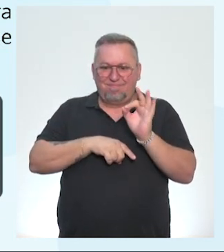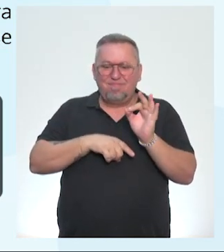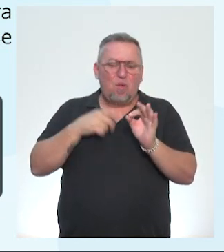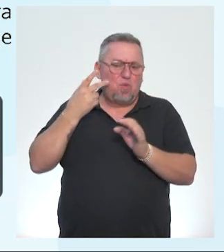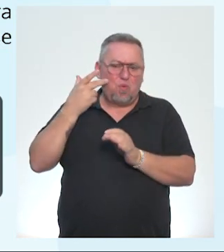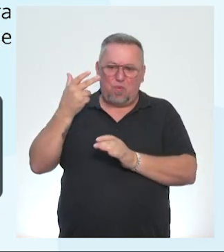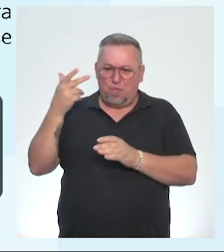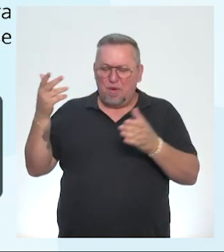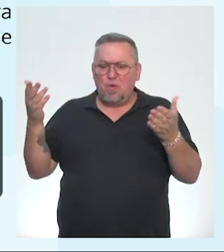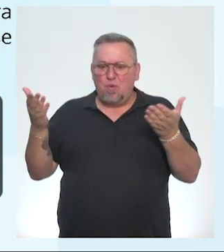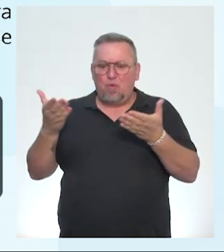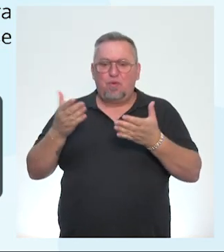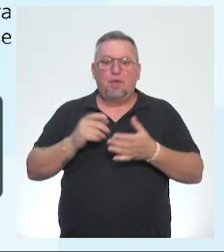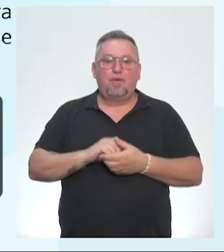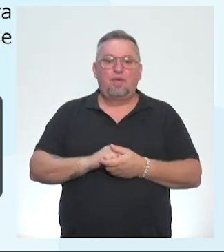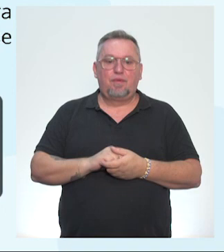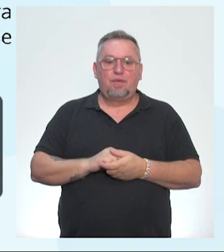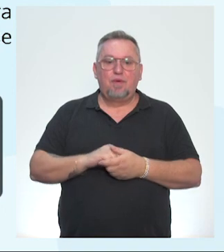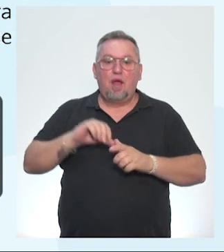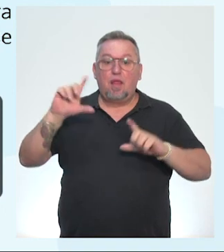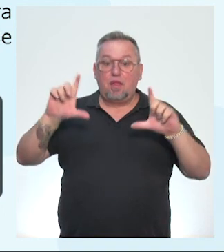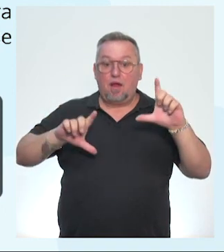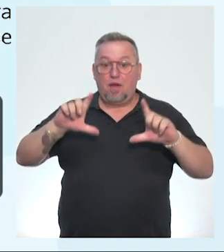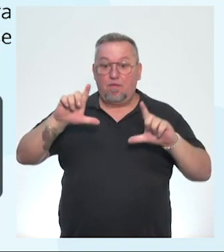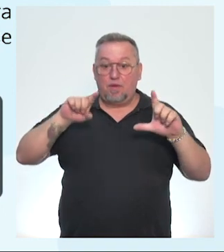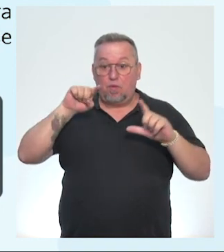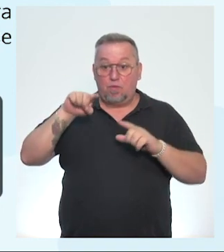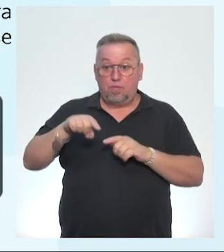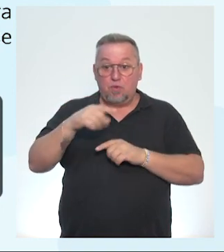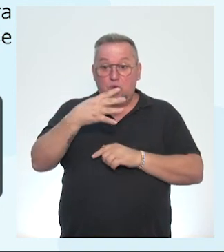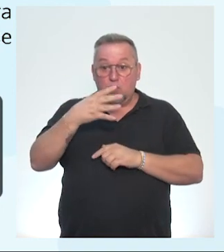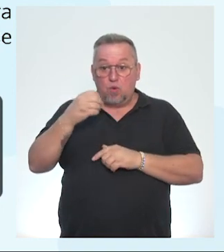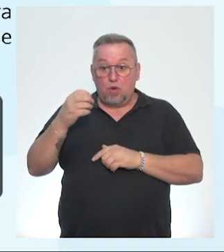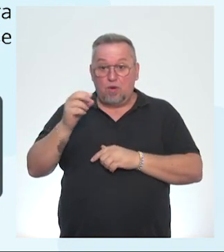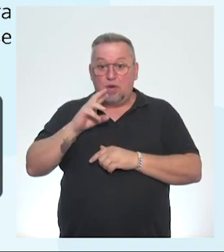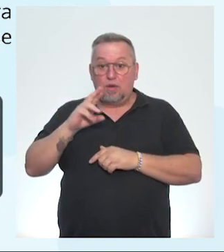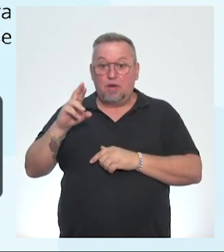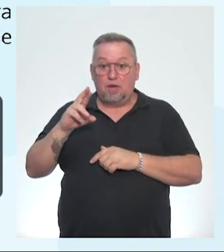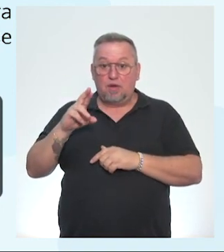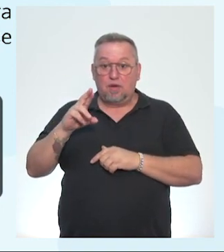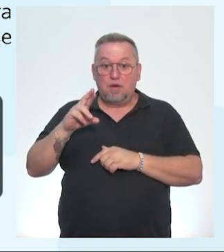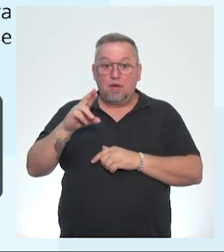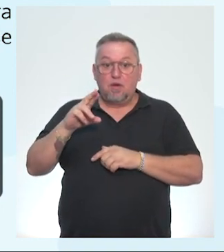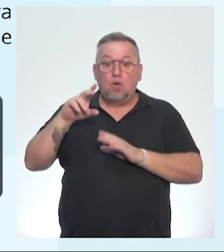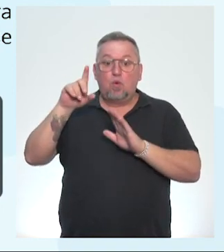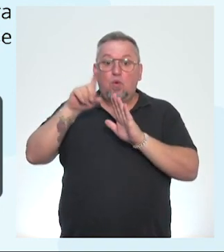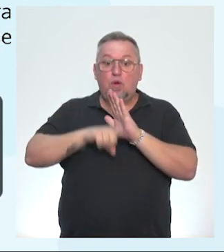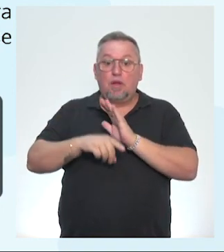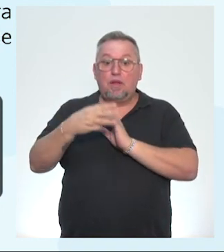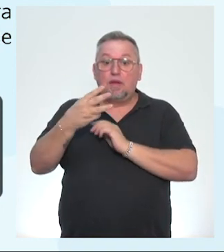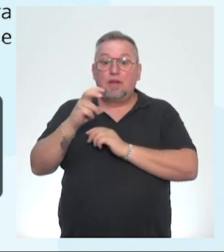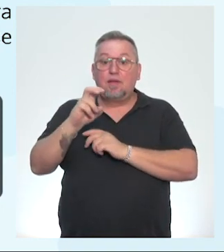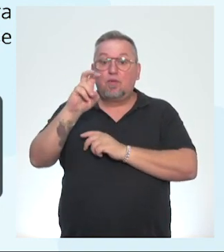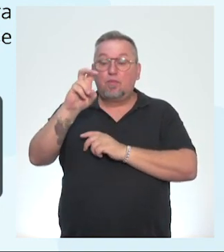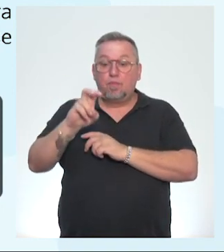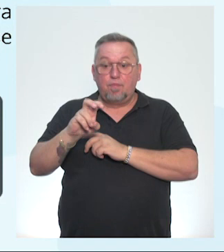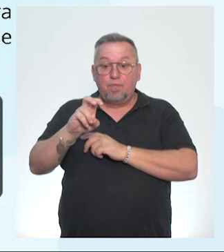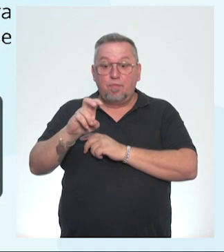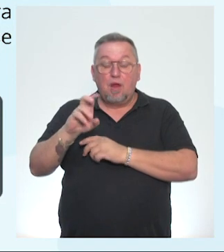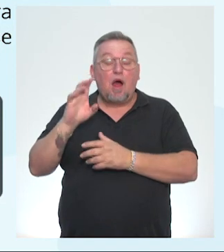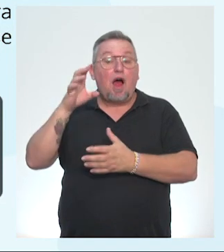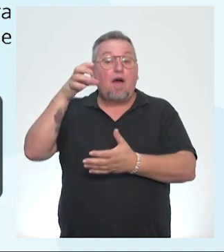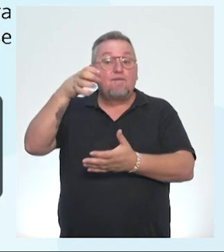comum no cotidiano da gente. Uma televisão que custa R$ 1.400 foi oferecida com um desconto de 35%